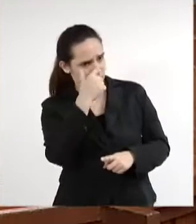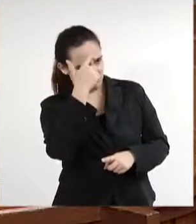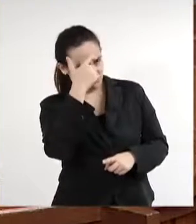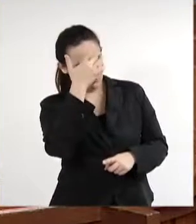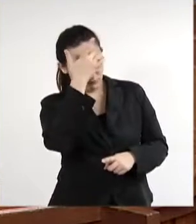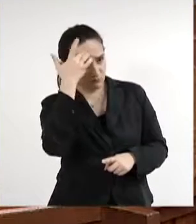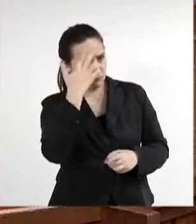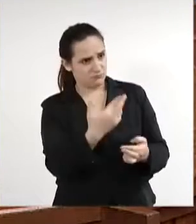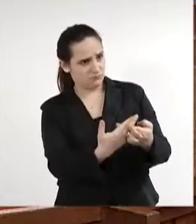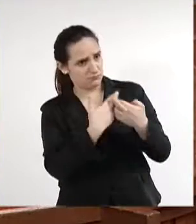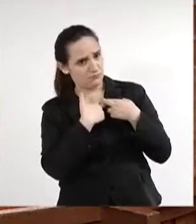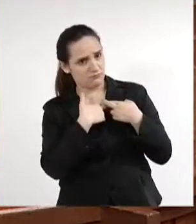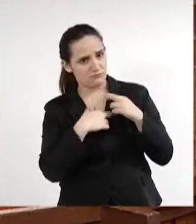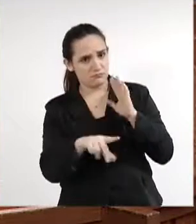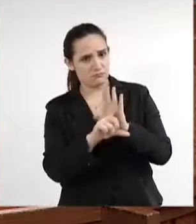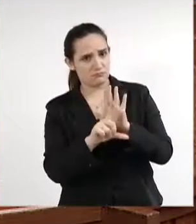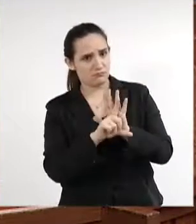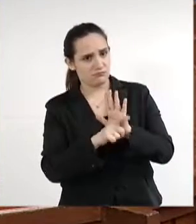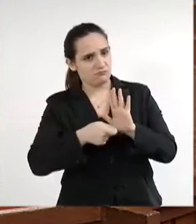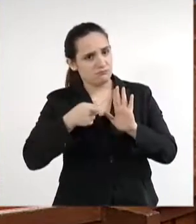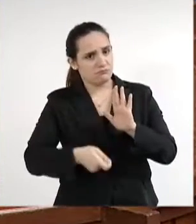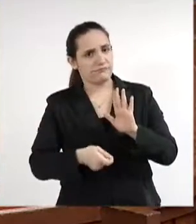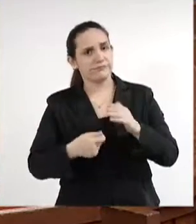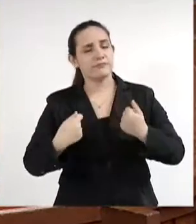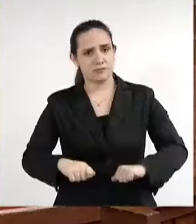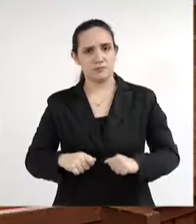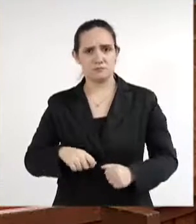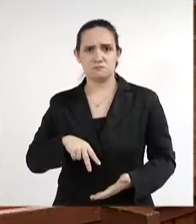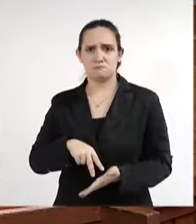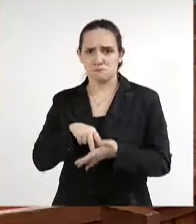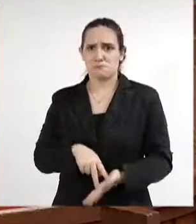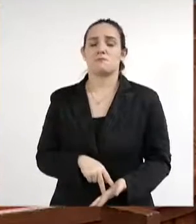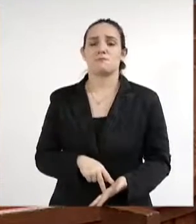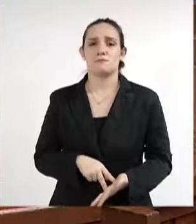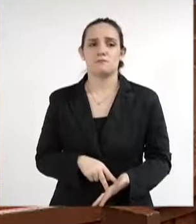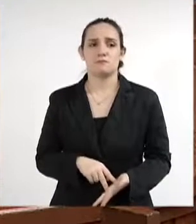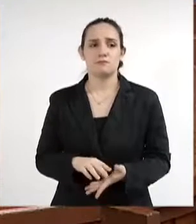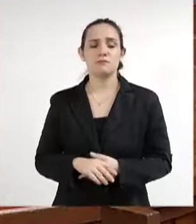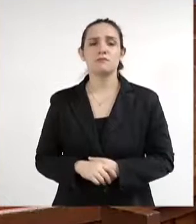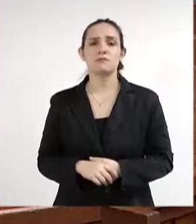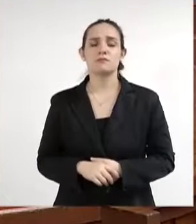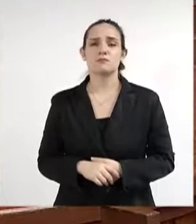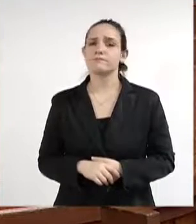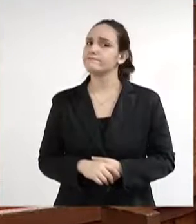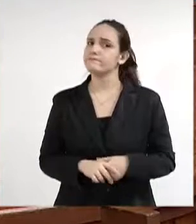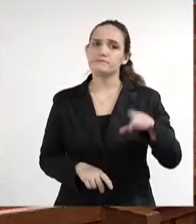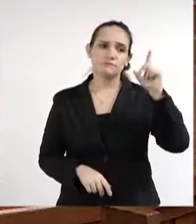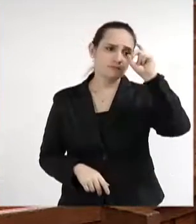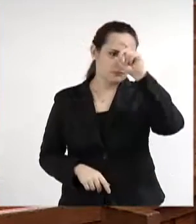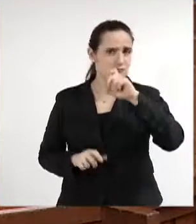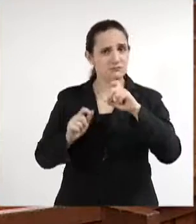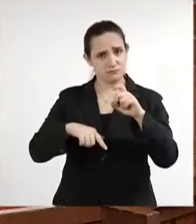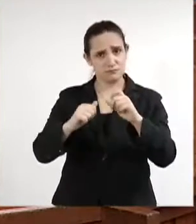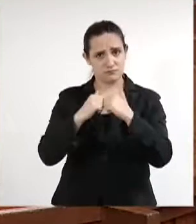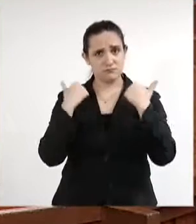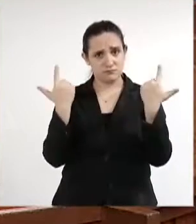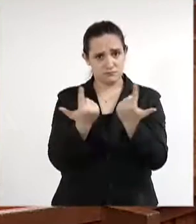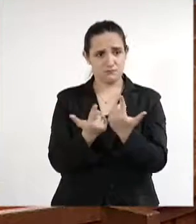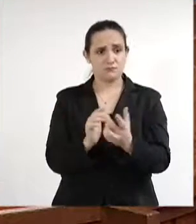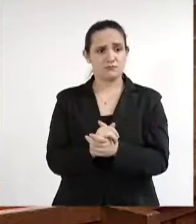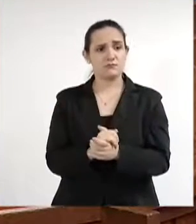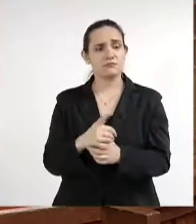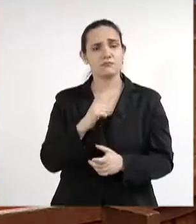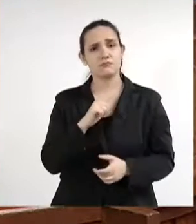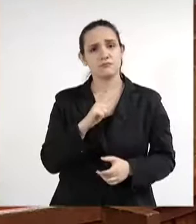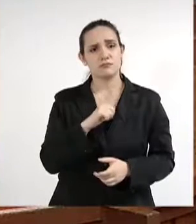que são pessoas que têm que se manter duras, firmes. Aqui mesmo nessa casa, nós tivemos